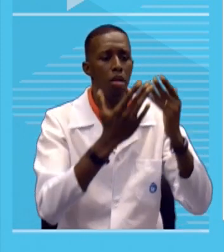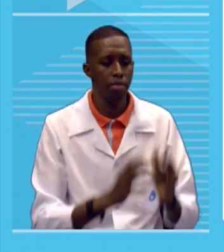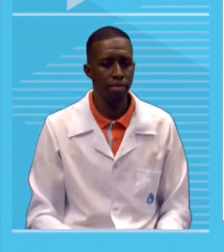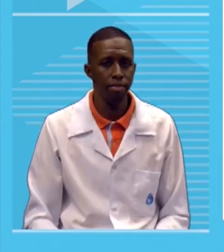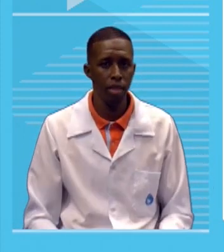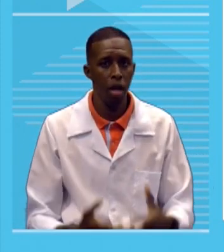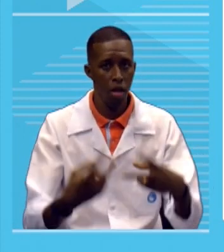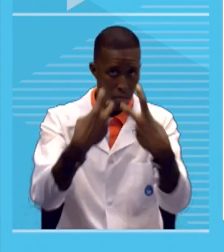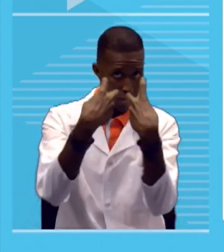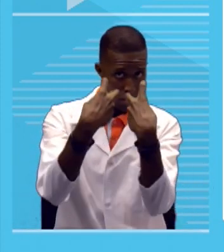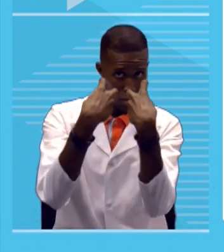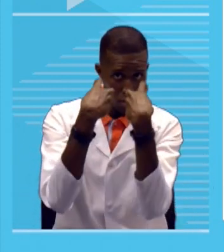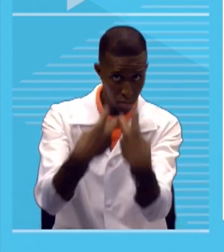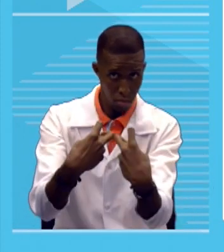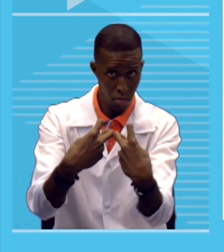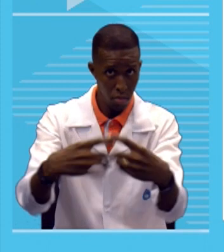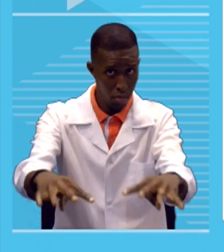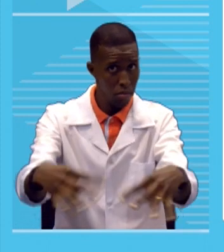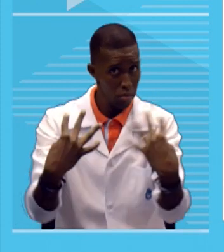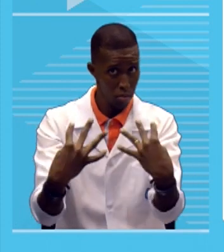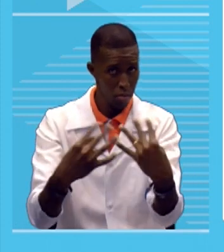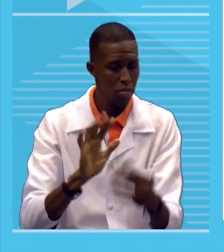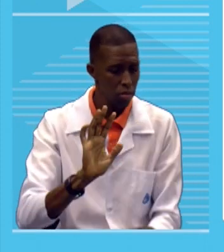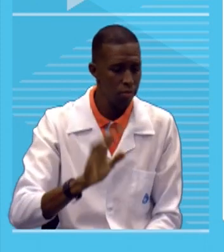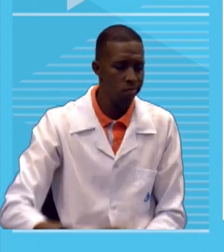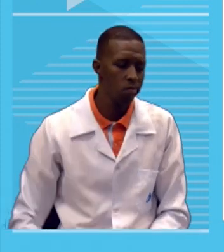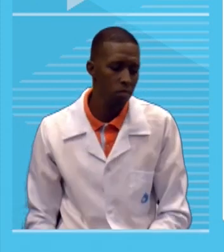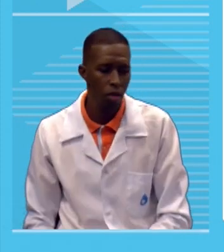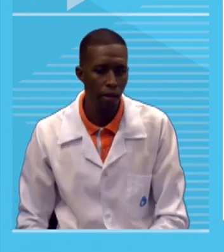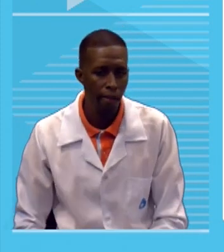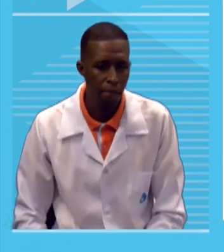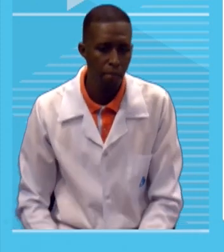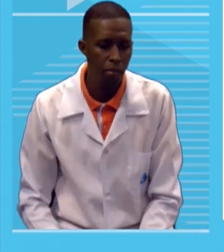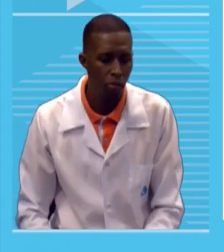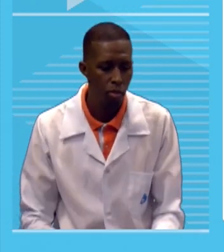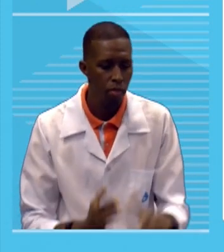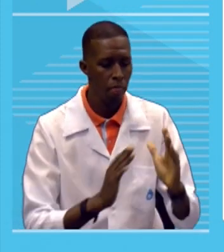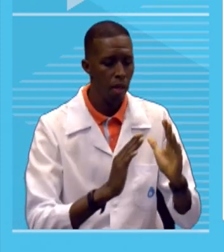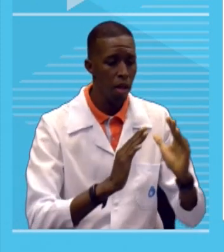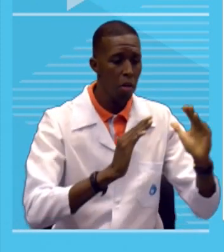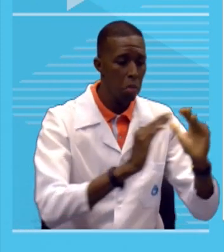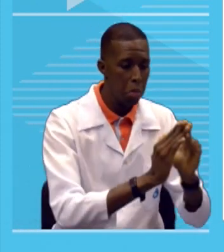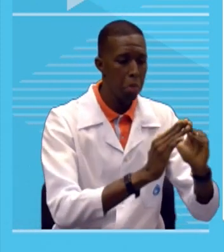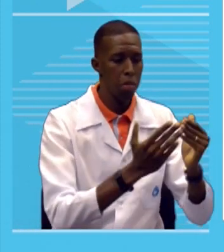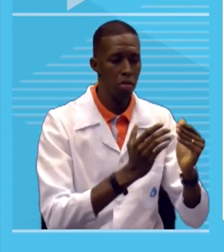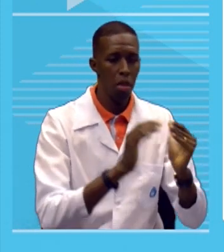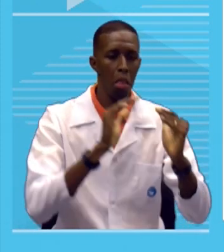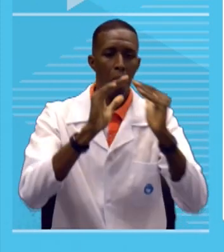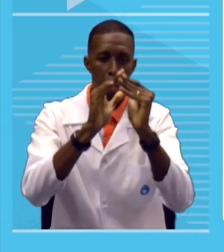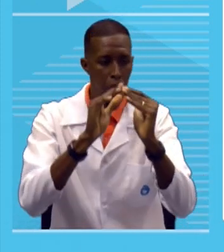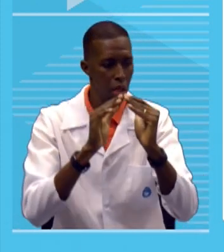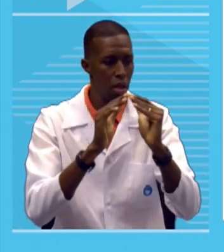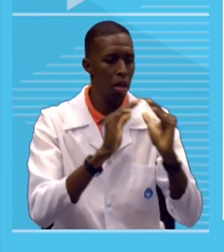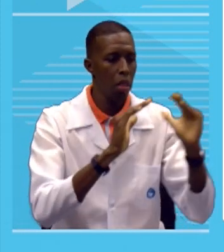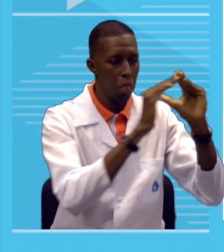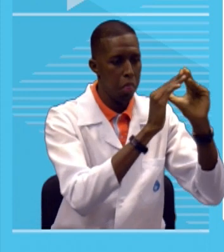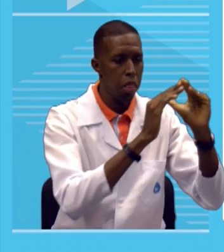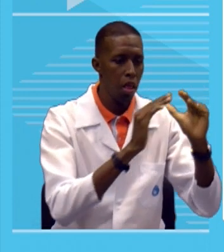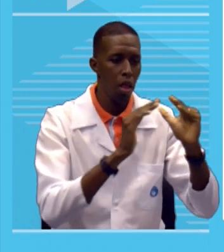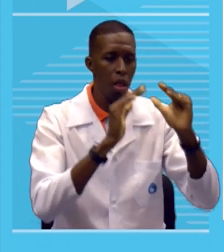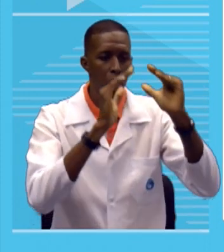que principalmente, né, durante o século XIX, a escravidão acaba em 1889,